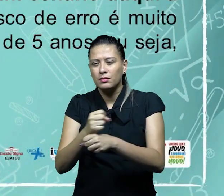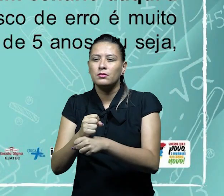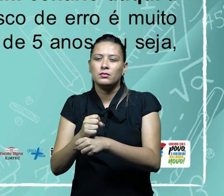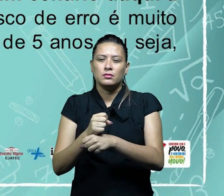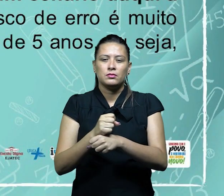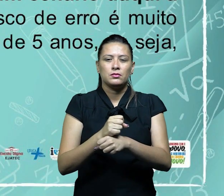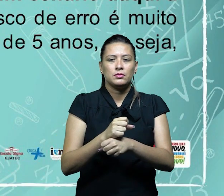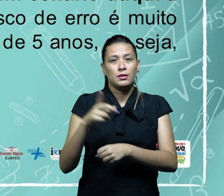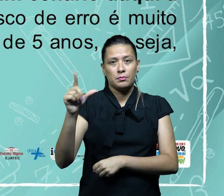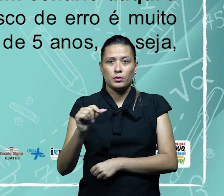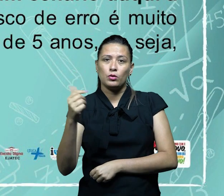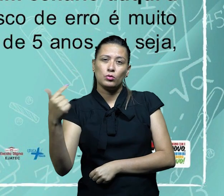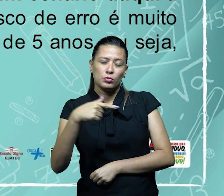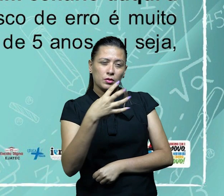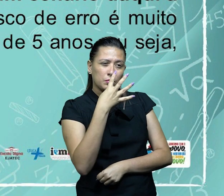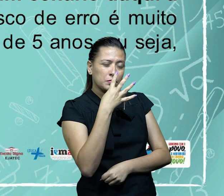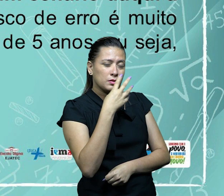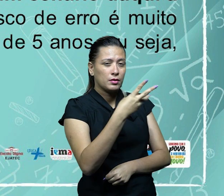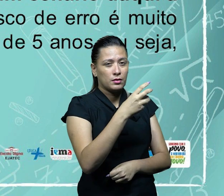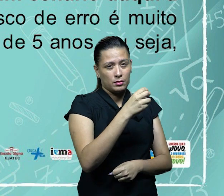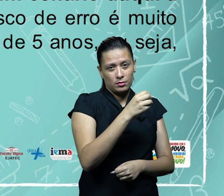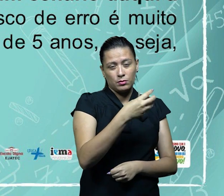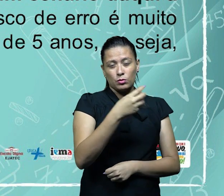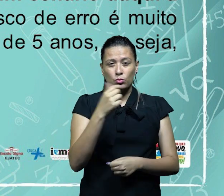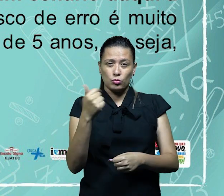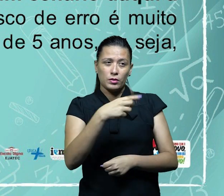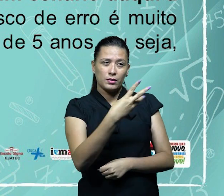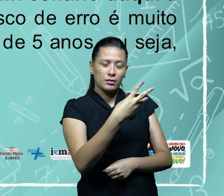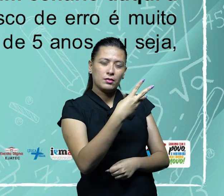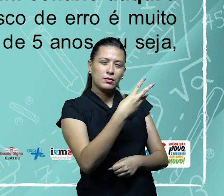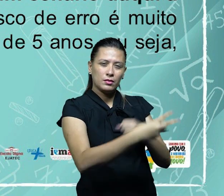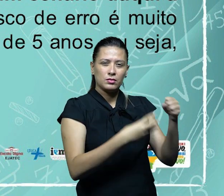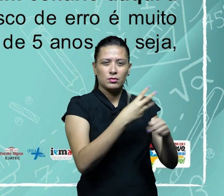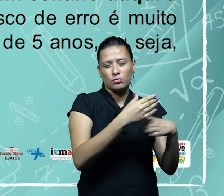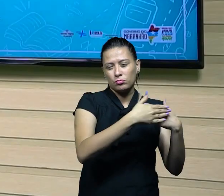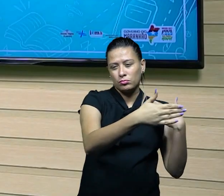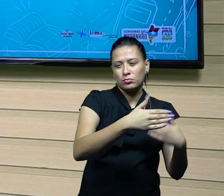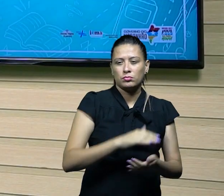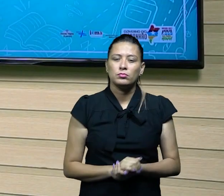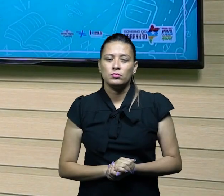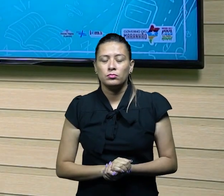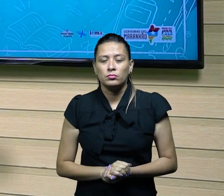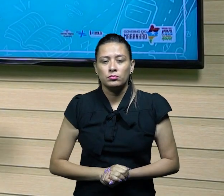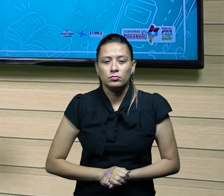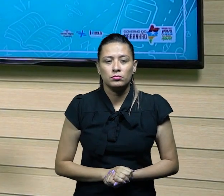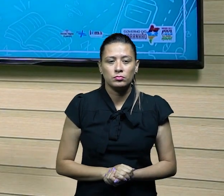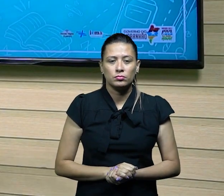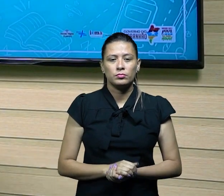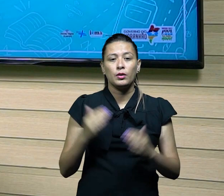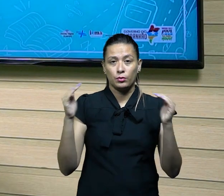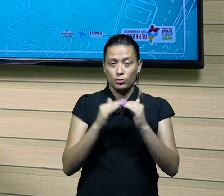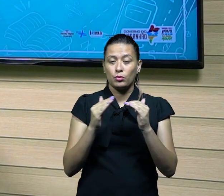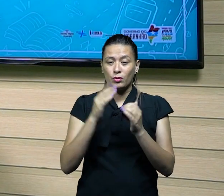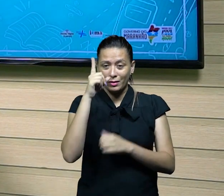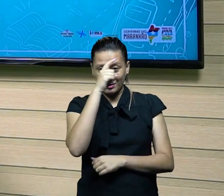análise, tá? Vocês concordam que é muito mais difícil prever um cenário daqui a 10 anos do que a 5 anos? Logicamente, ok? Então é muito